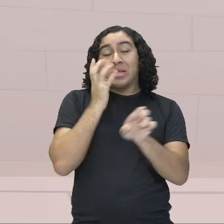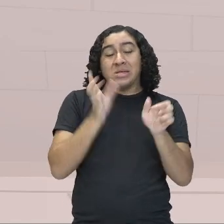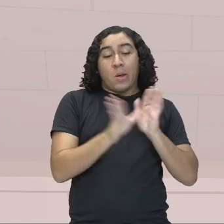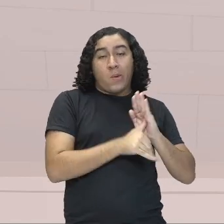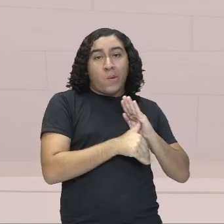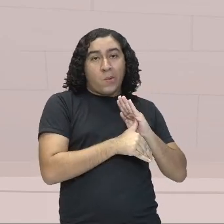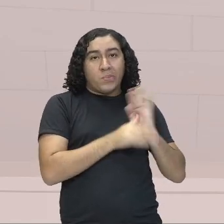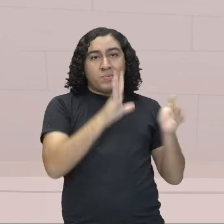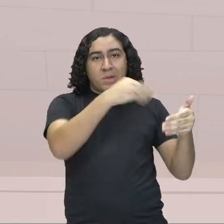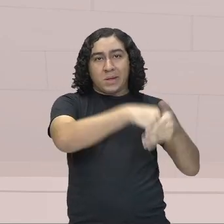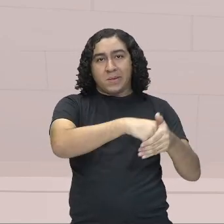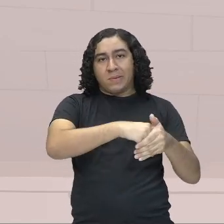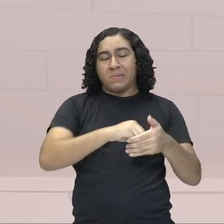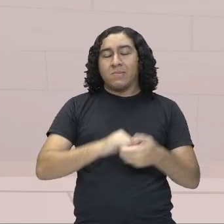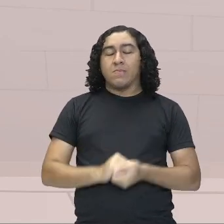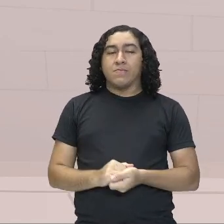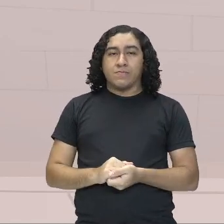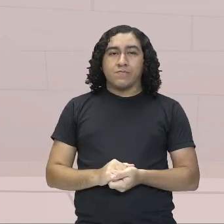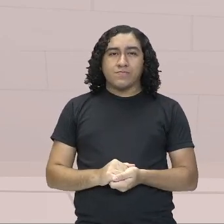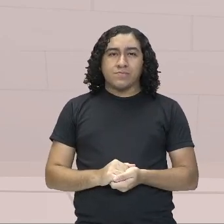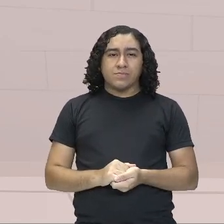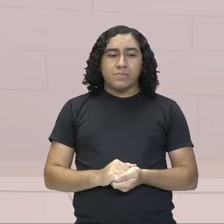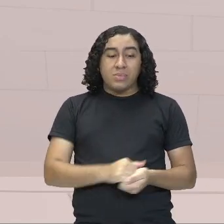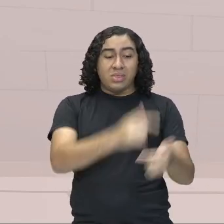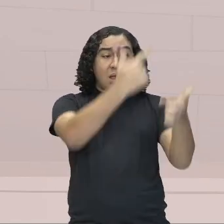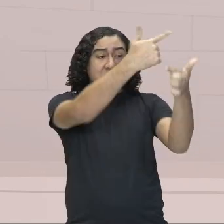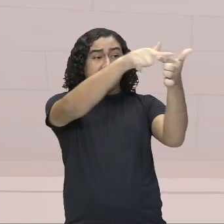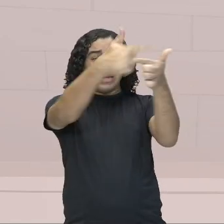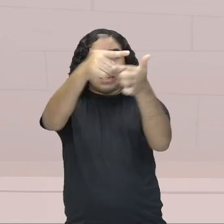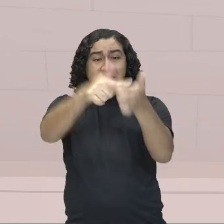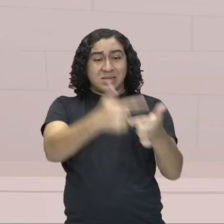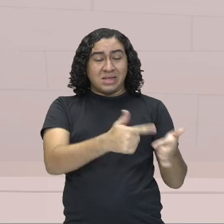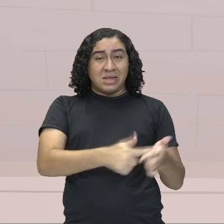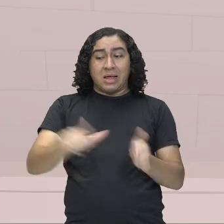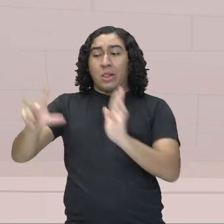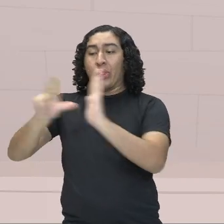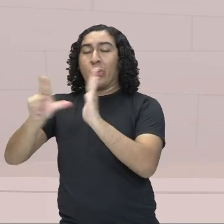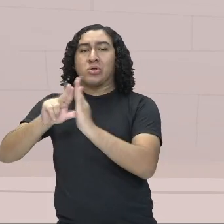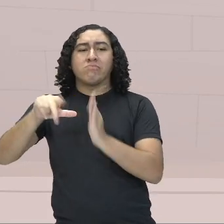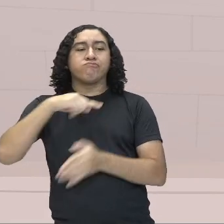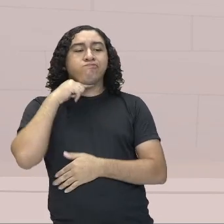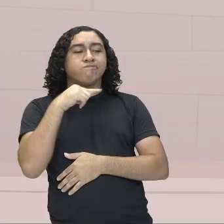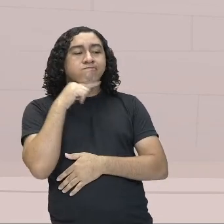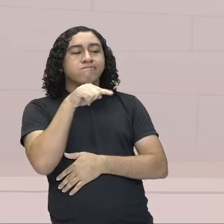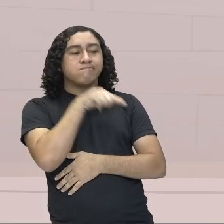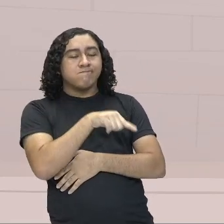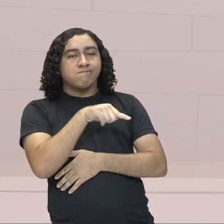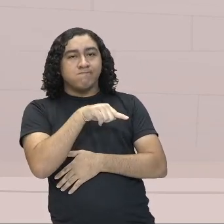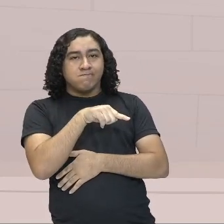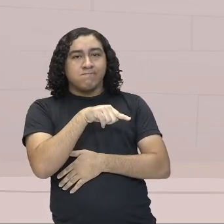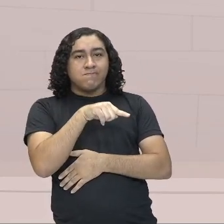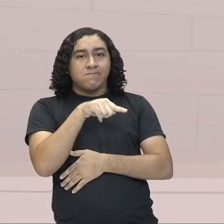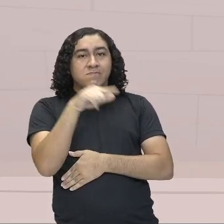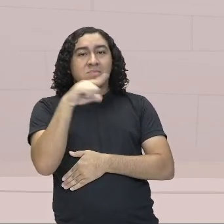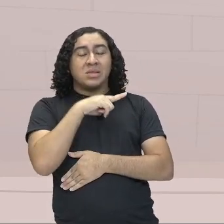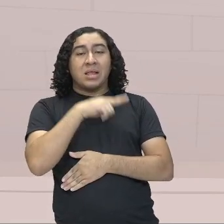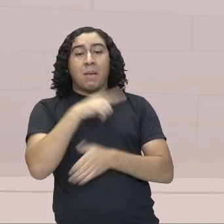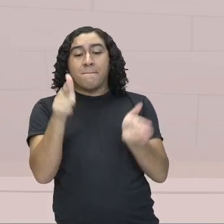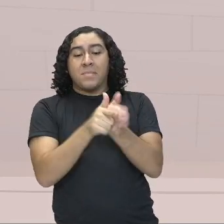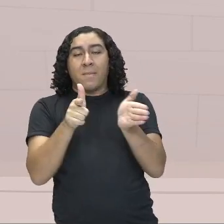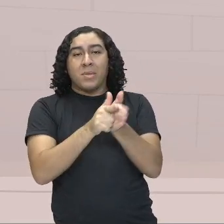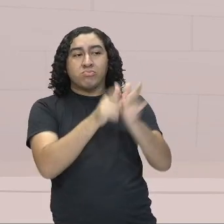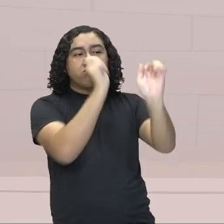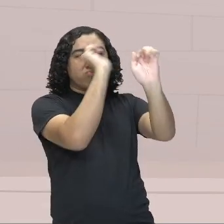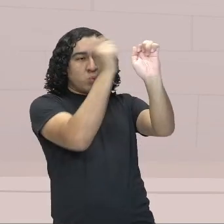Então, todas essas situações, né, vão ser ali questionadas por Martinho Lutero, que vai colocar essas teses lá na